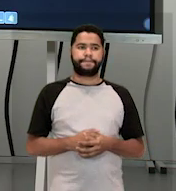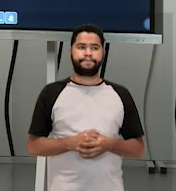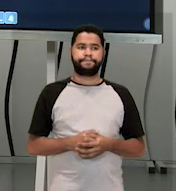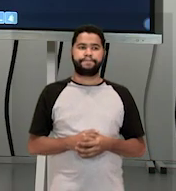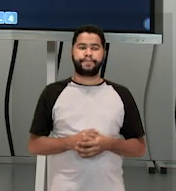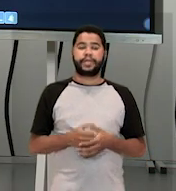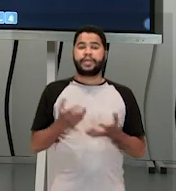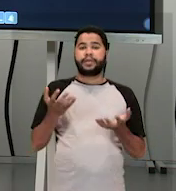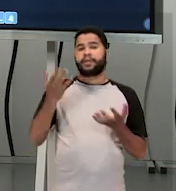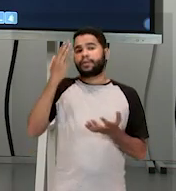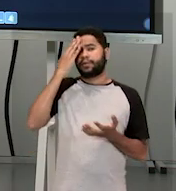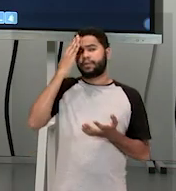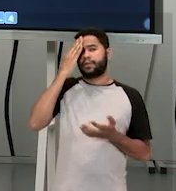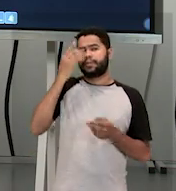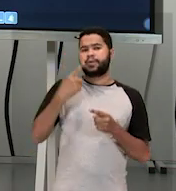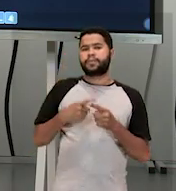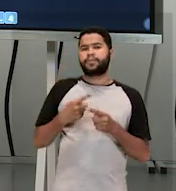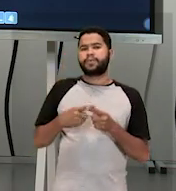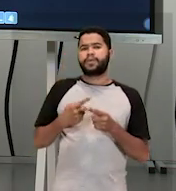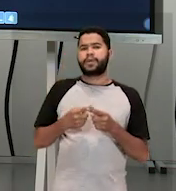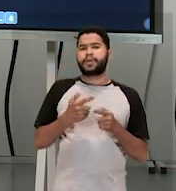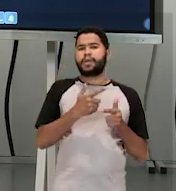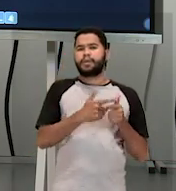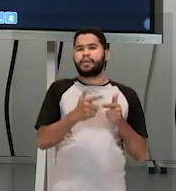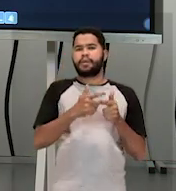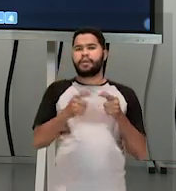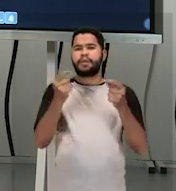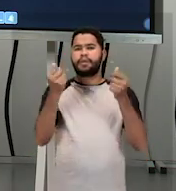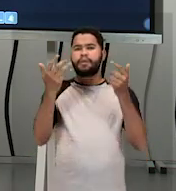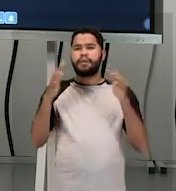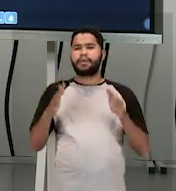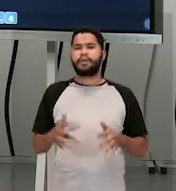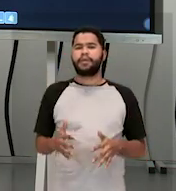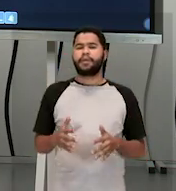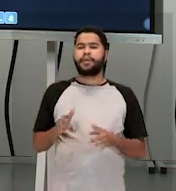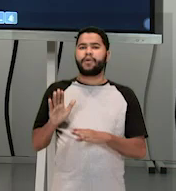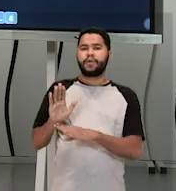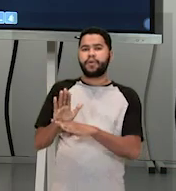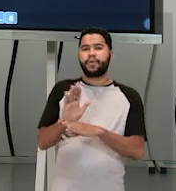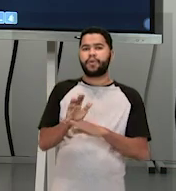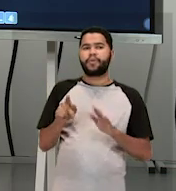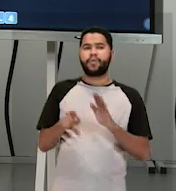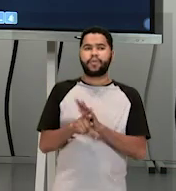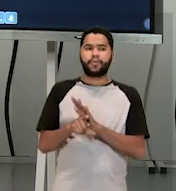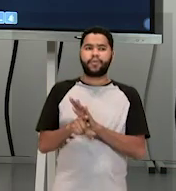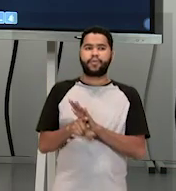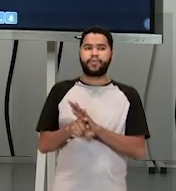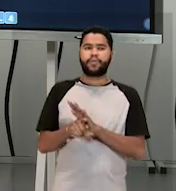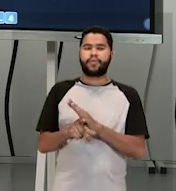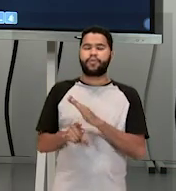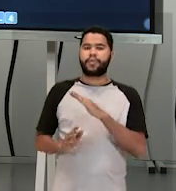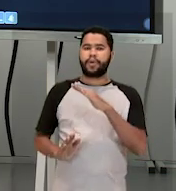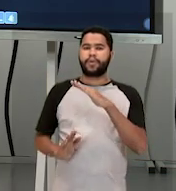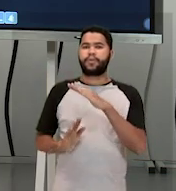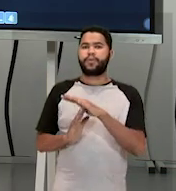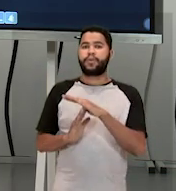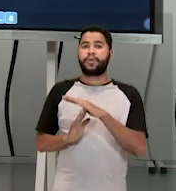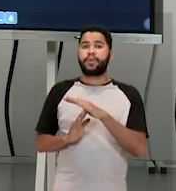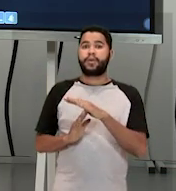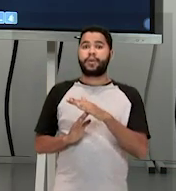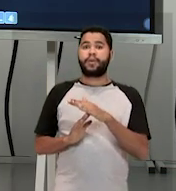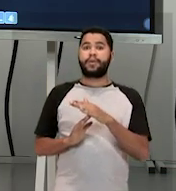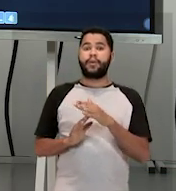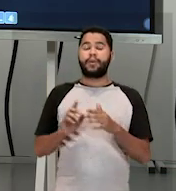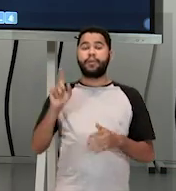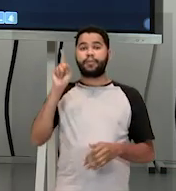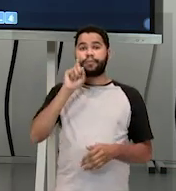aqui eu quero saber por que a crise de 1929 favoreceu o estabelecimento dos regimes totalitários. Para os